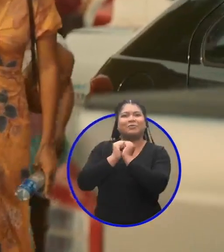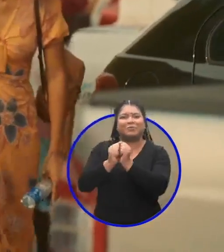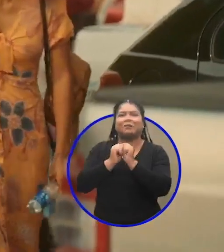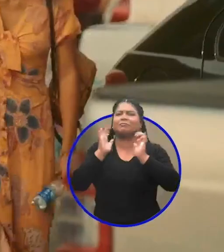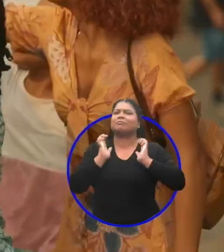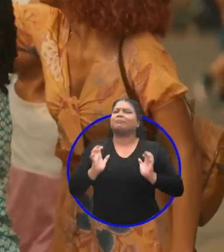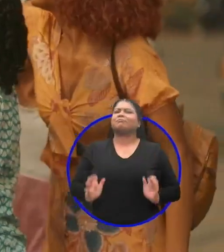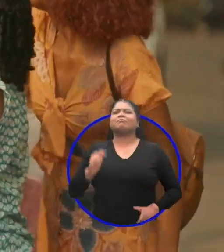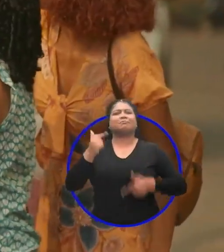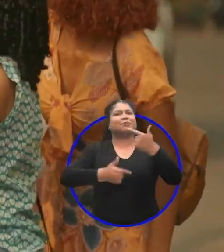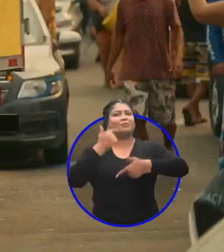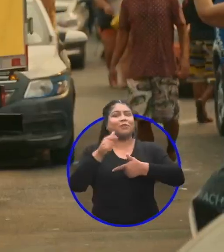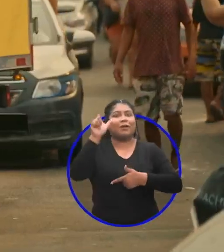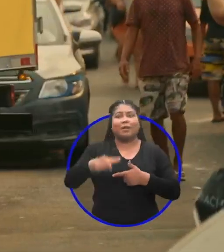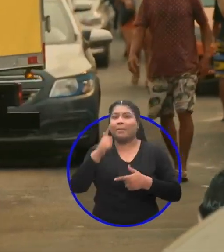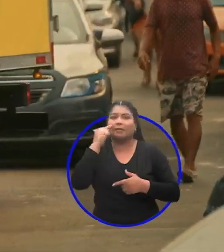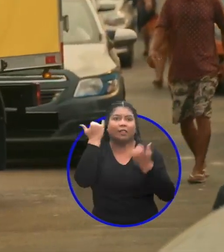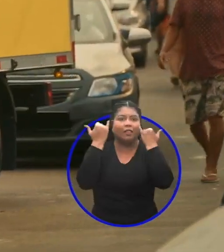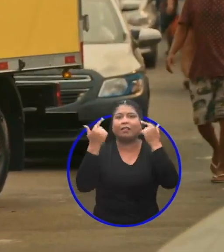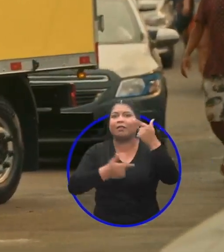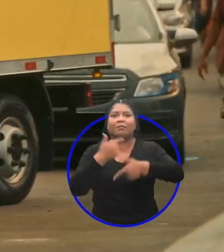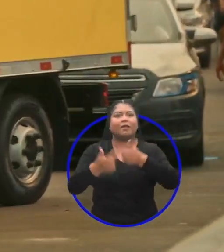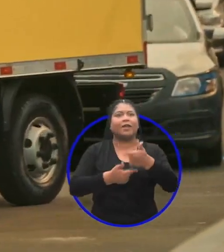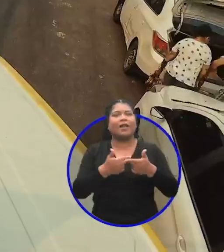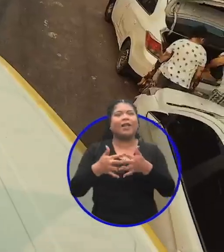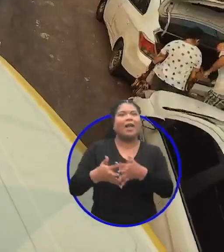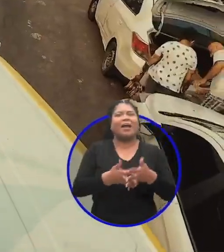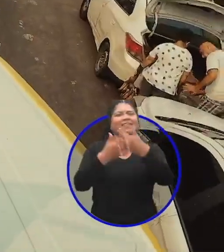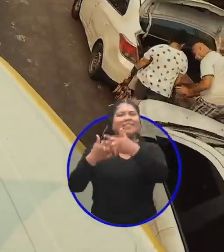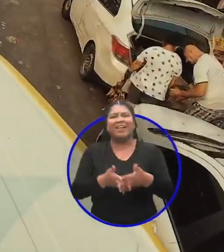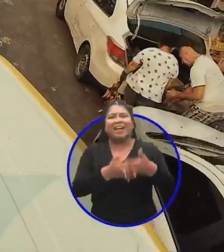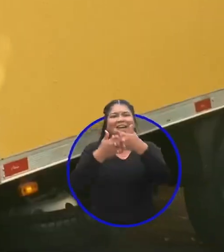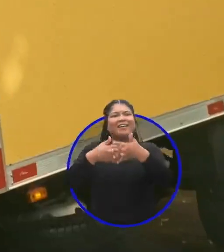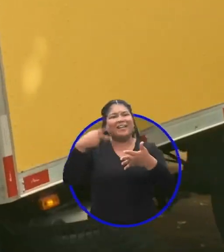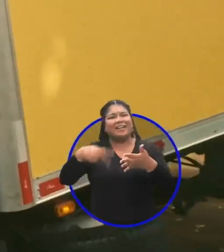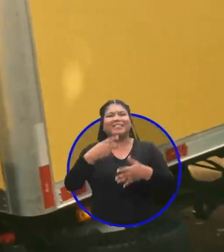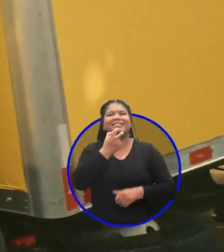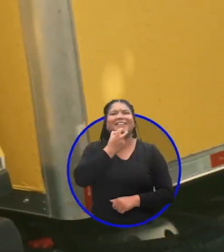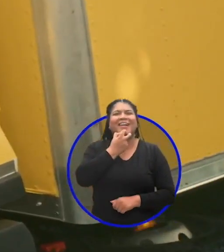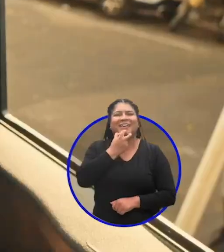tá presente. Bicha limpa e ralador, o cara é um trator. A mudança do Cidade.